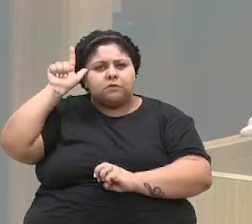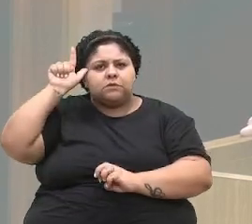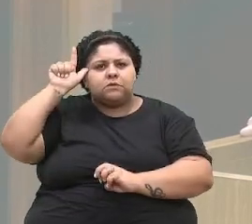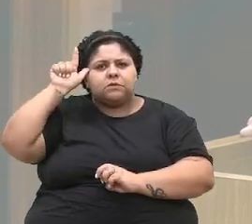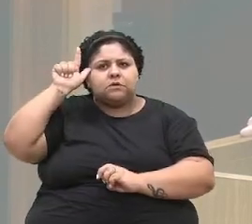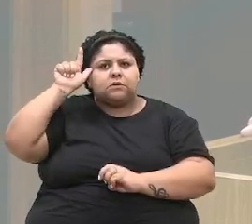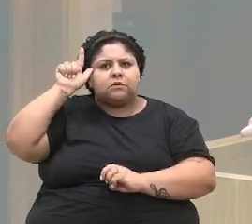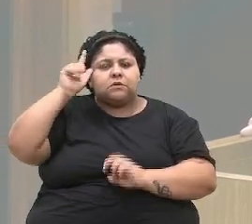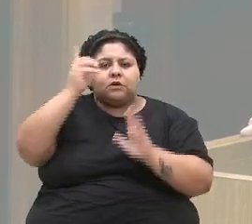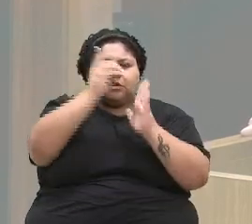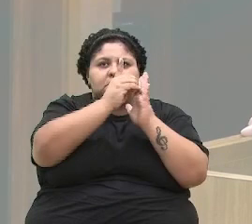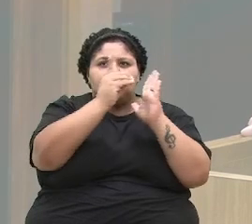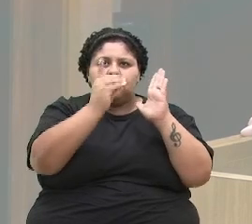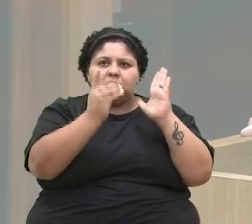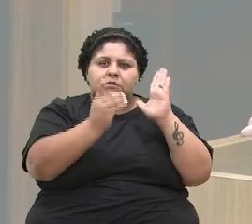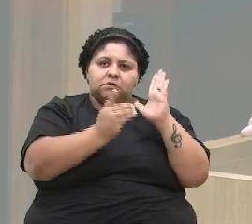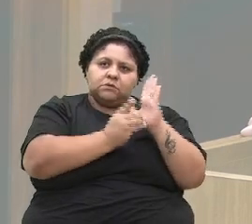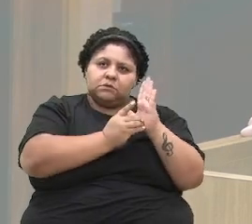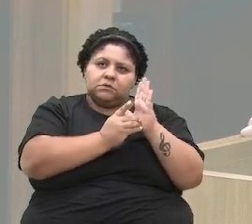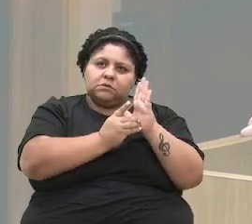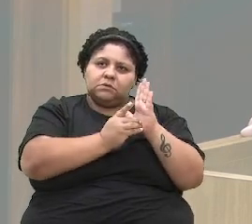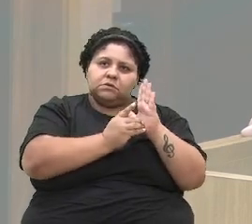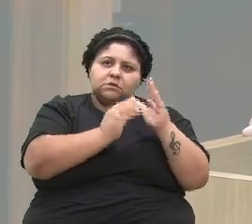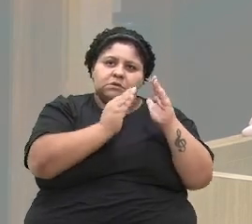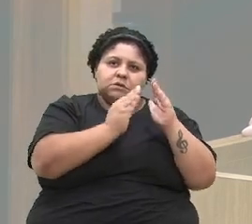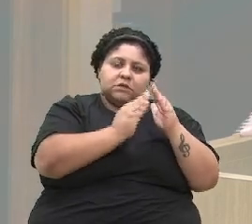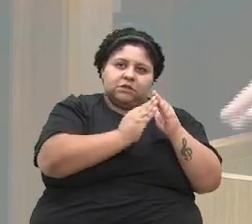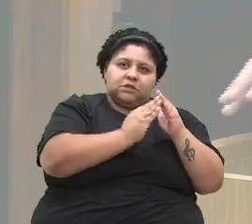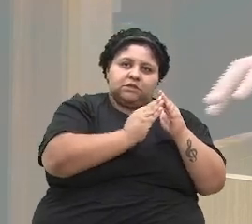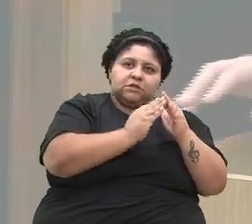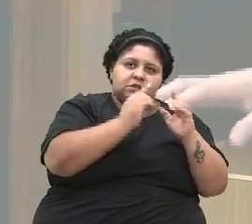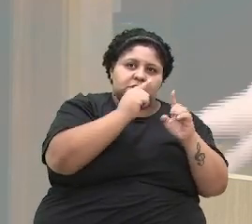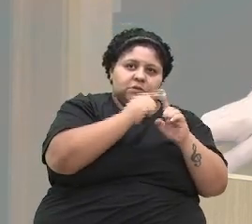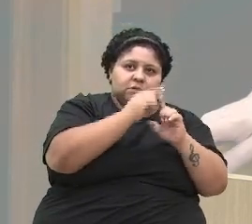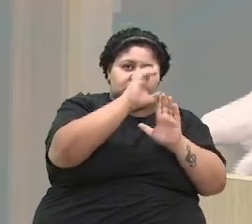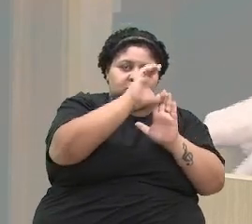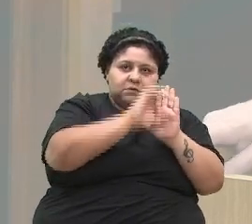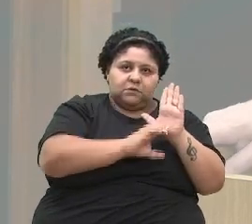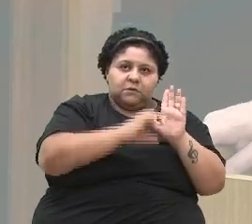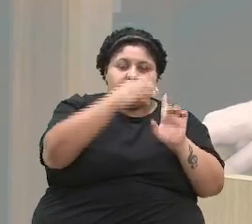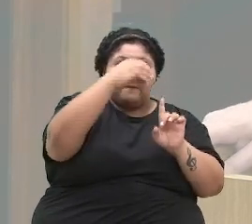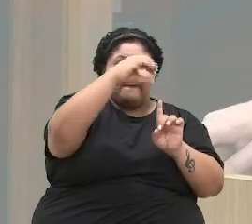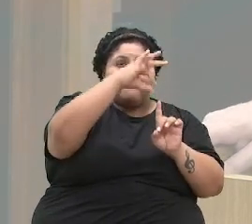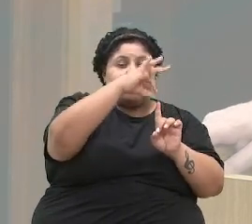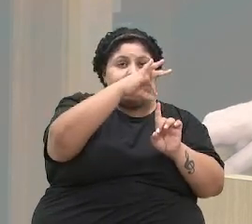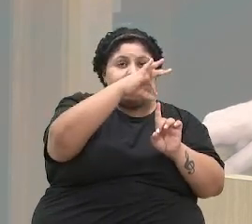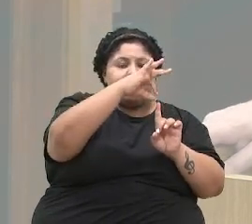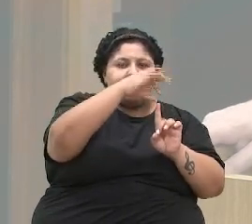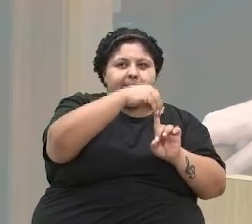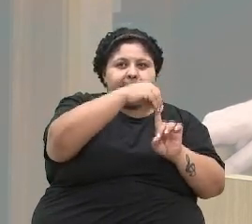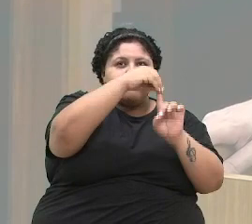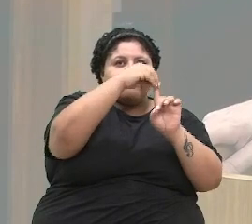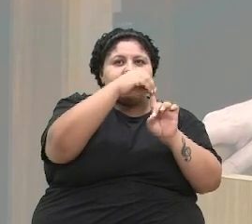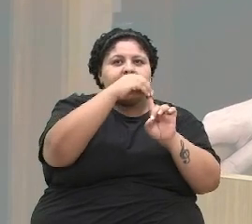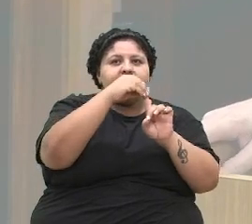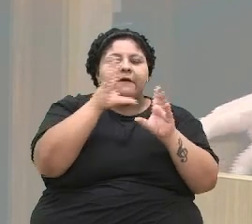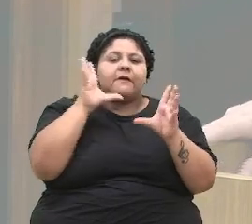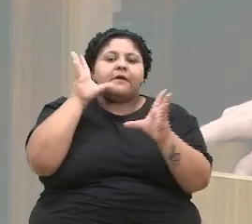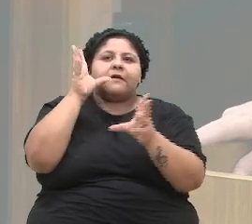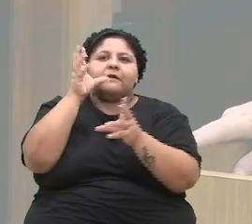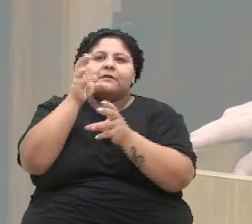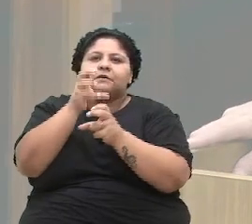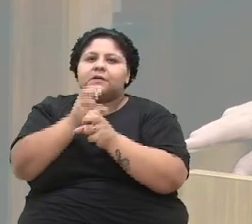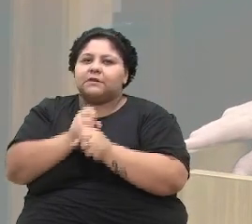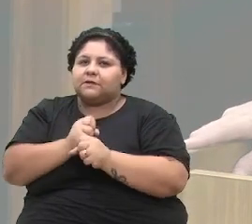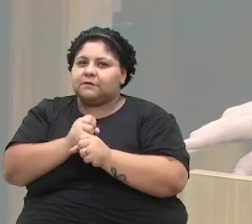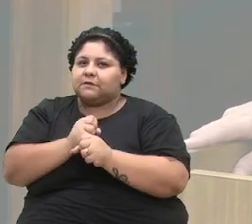o decreto da Mitra Diocesana, era para exemplificar um despacho da Secretaria do